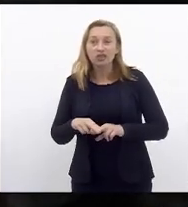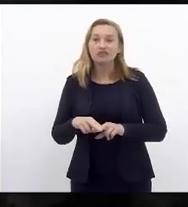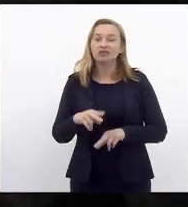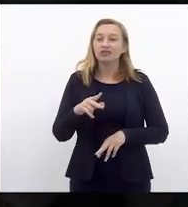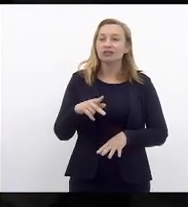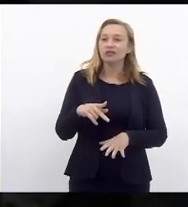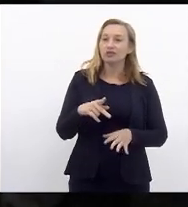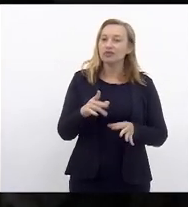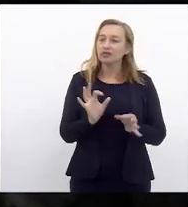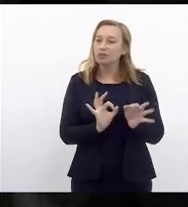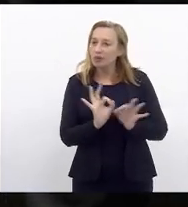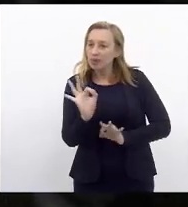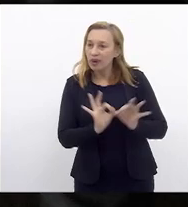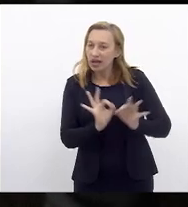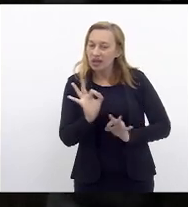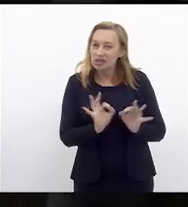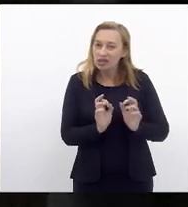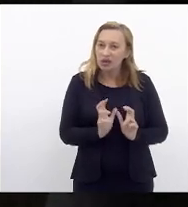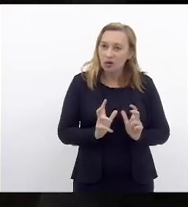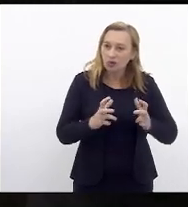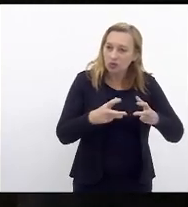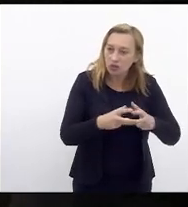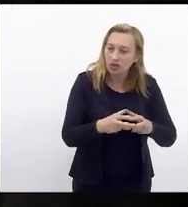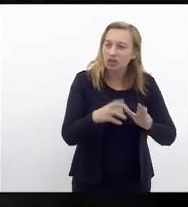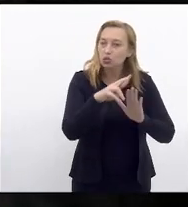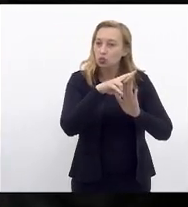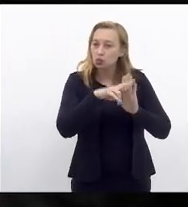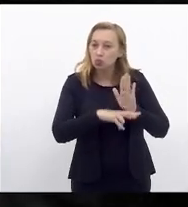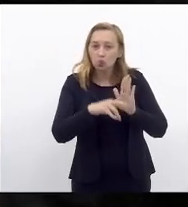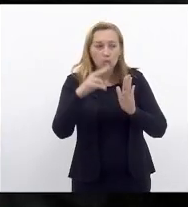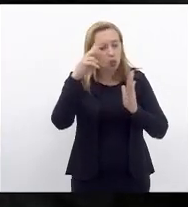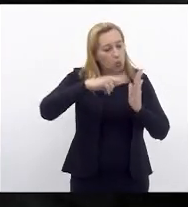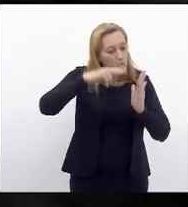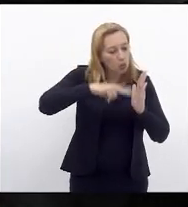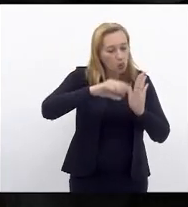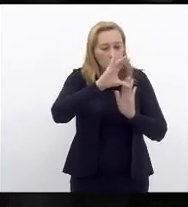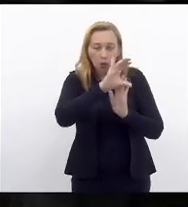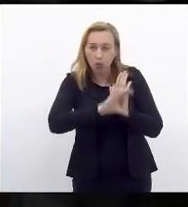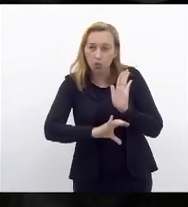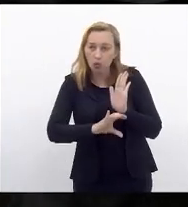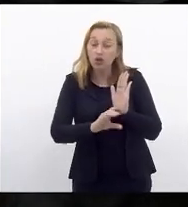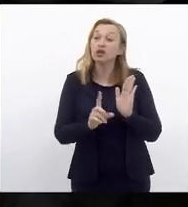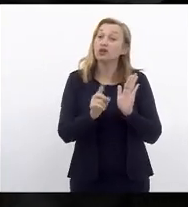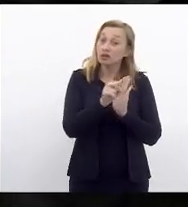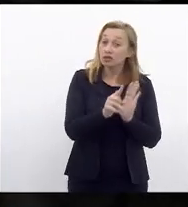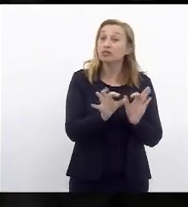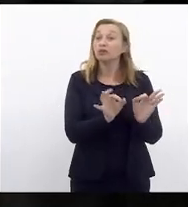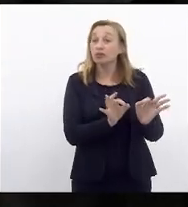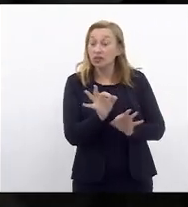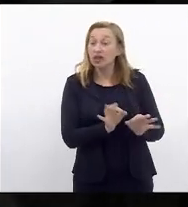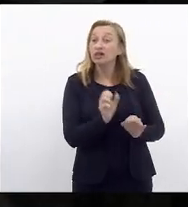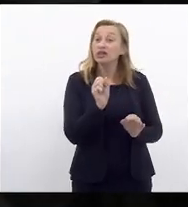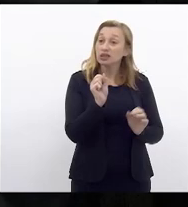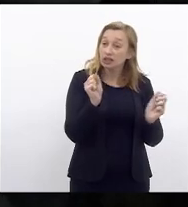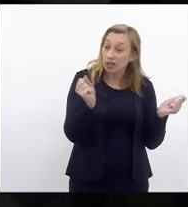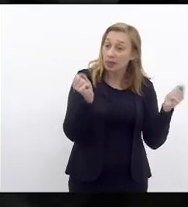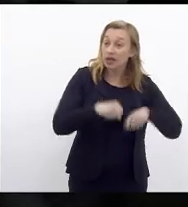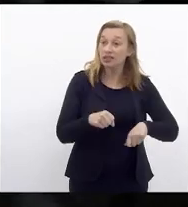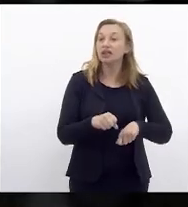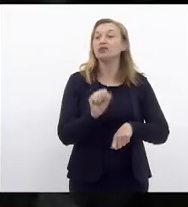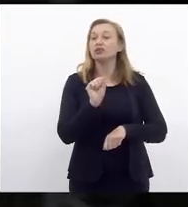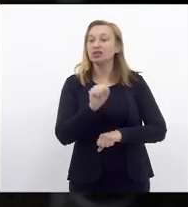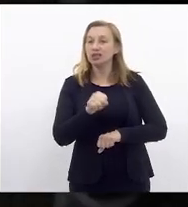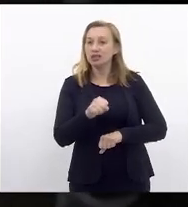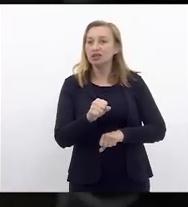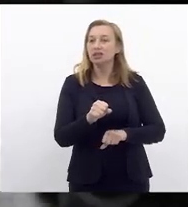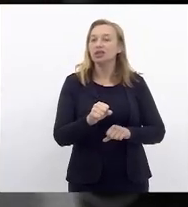sabatina, cumprimos o regimento, lemos os currículos, então eles estão preparados, capacitados e tem um